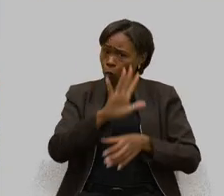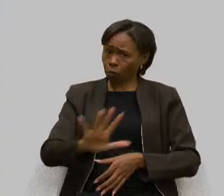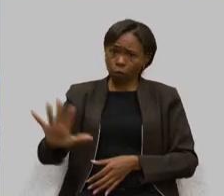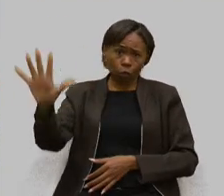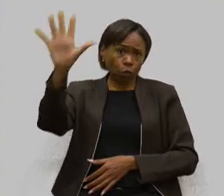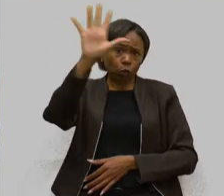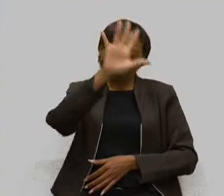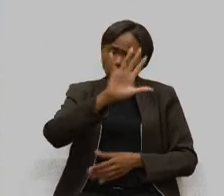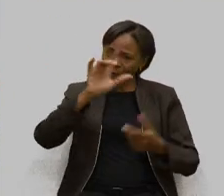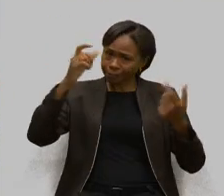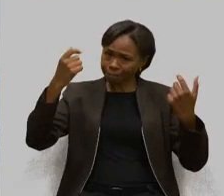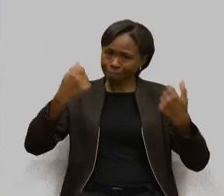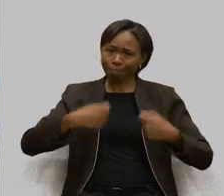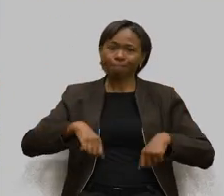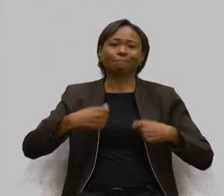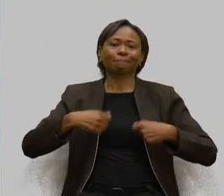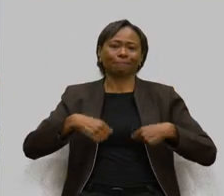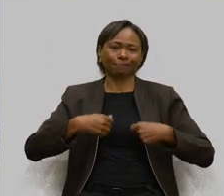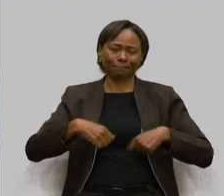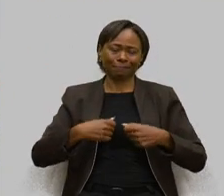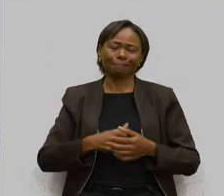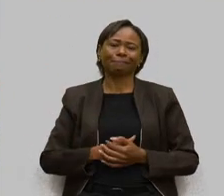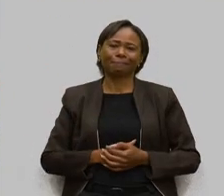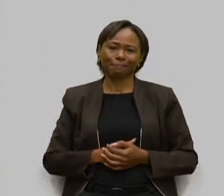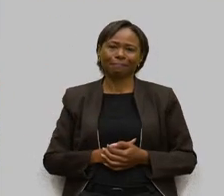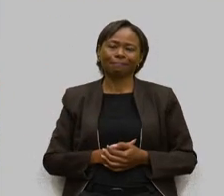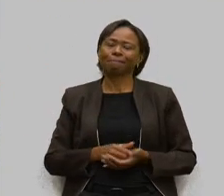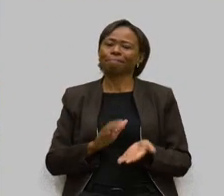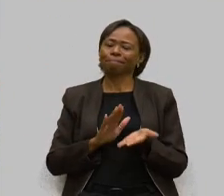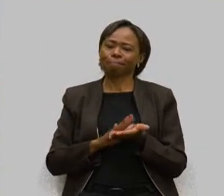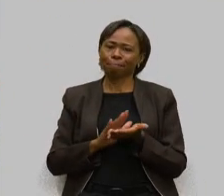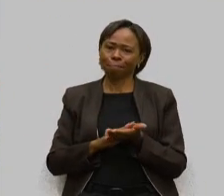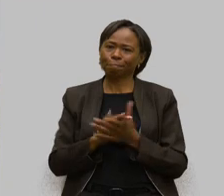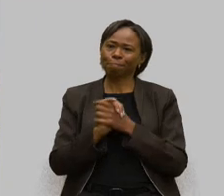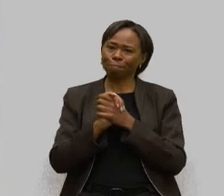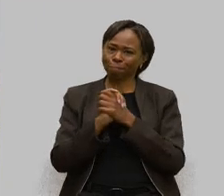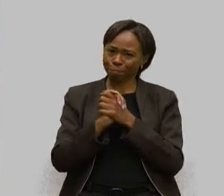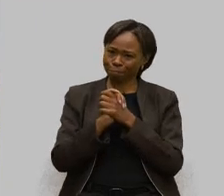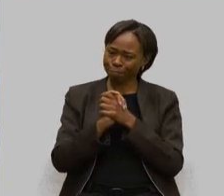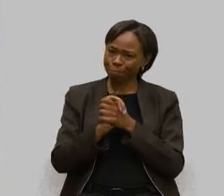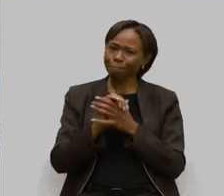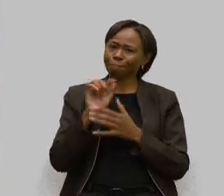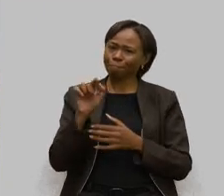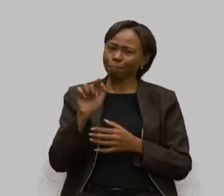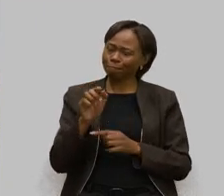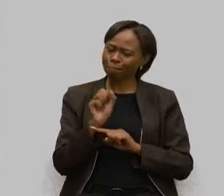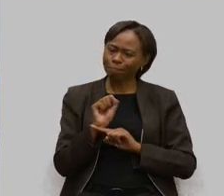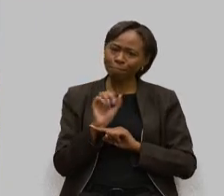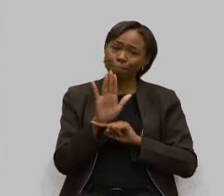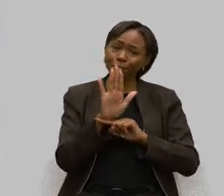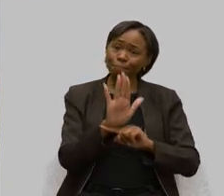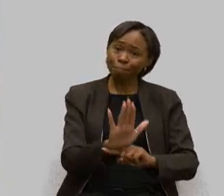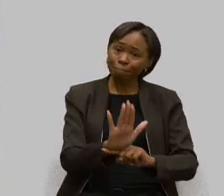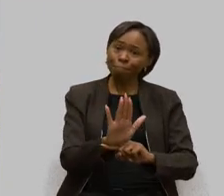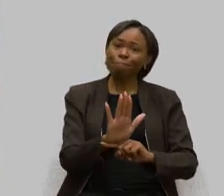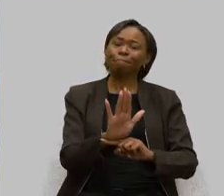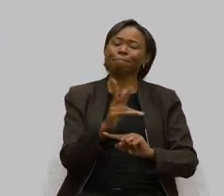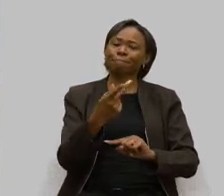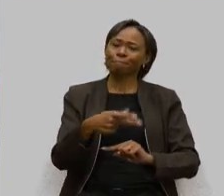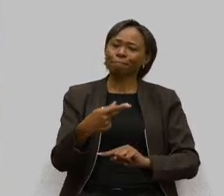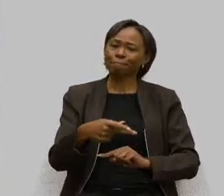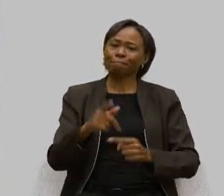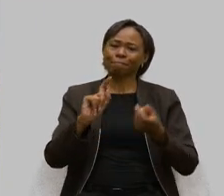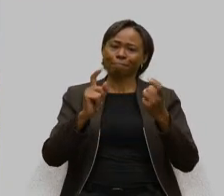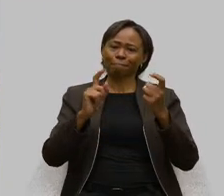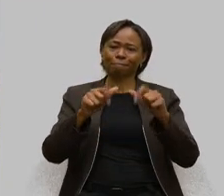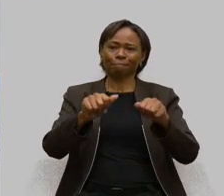deveriam ter e fazer então Quero parabenizá-lo sen enriqueceu aqui a nossa audiência a nossa